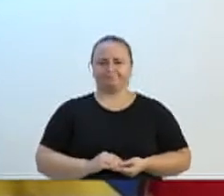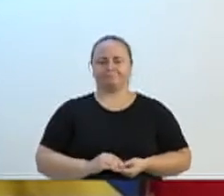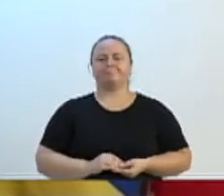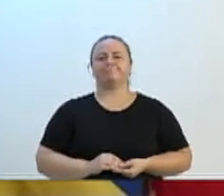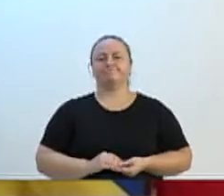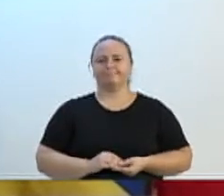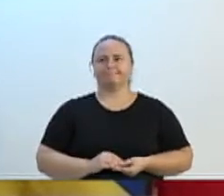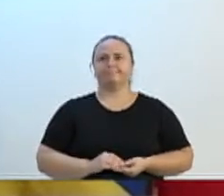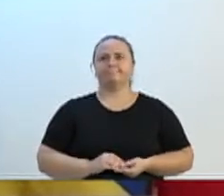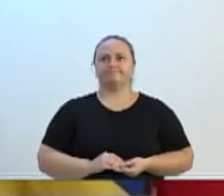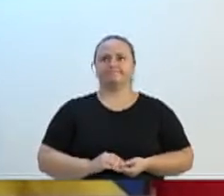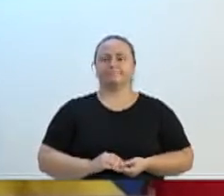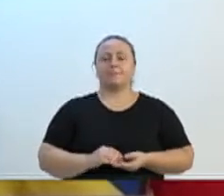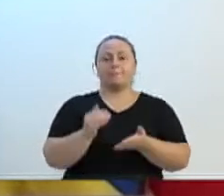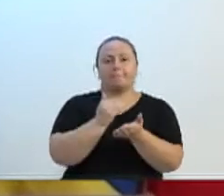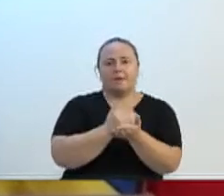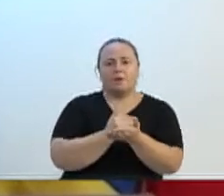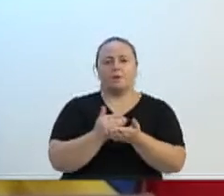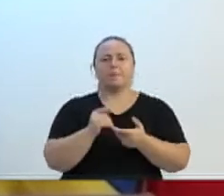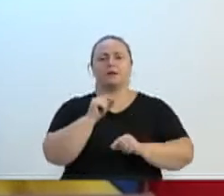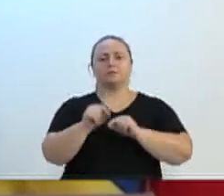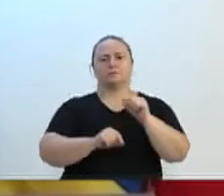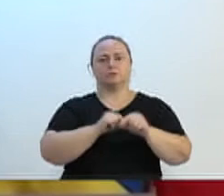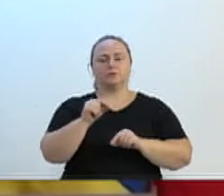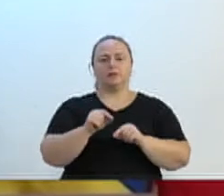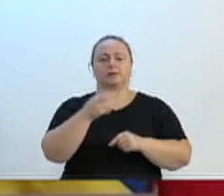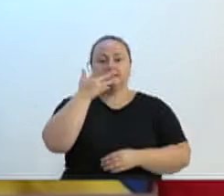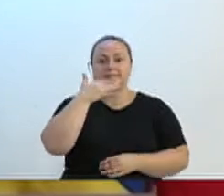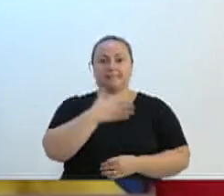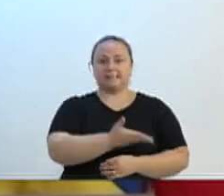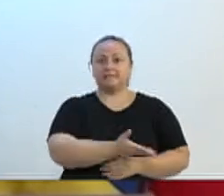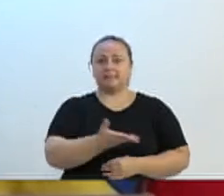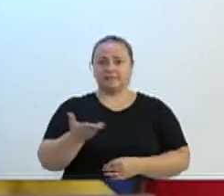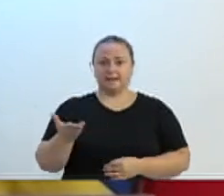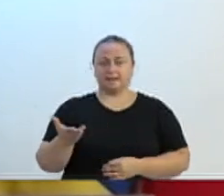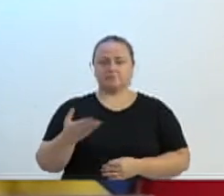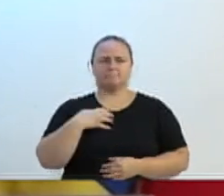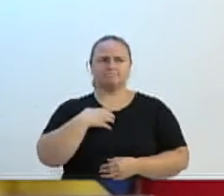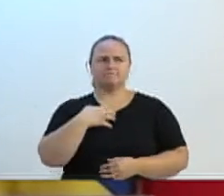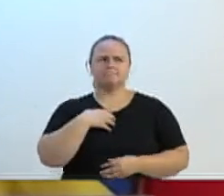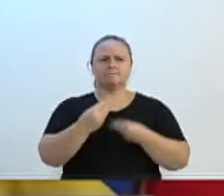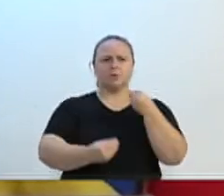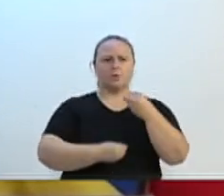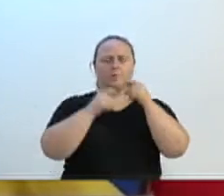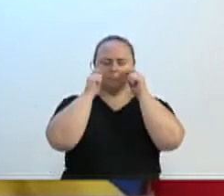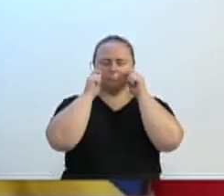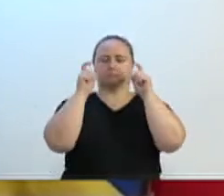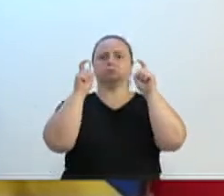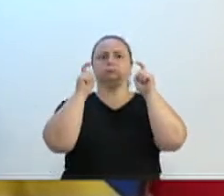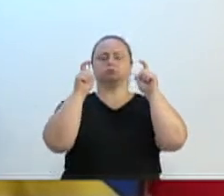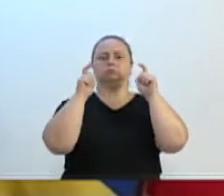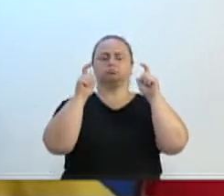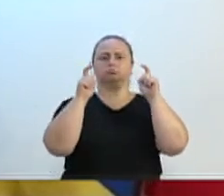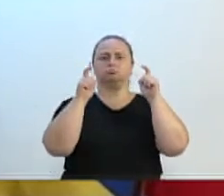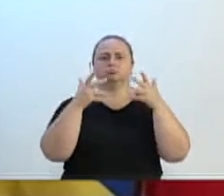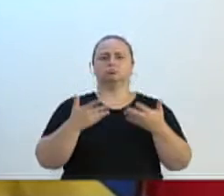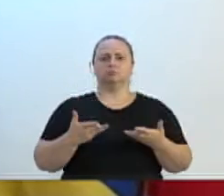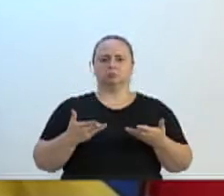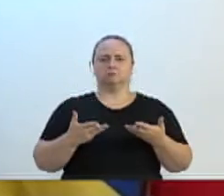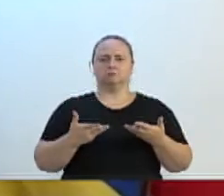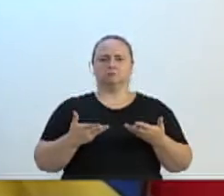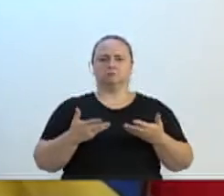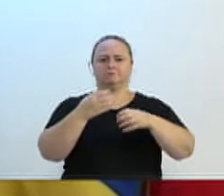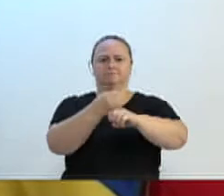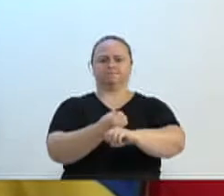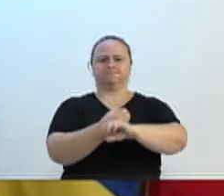quando inicia o engajamento da criança. E a forma de despertar o engajamento de uma criança de forma remota é